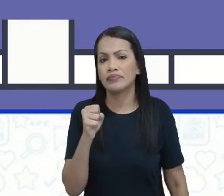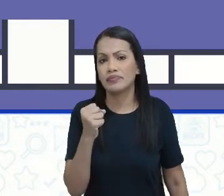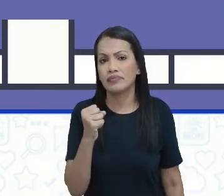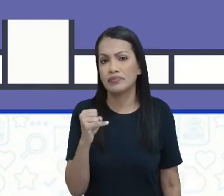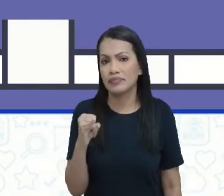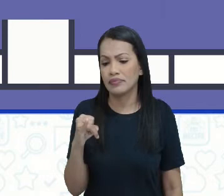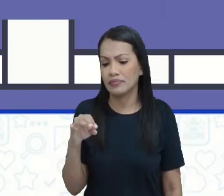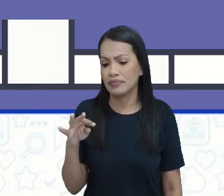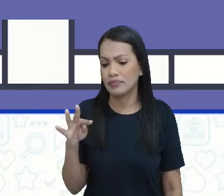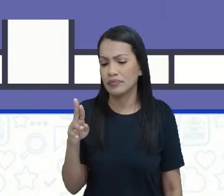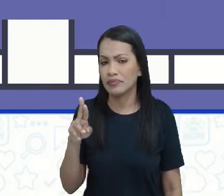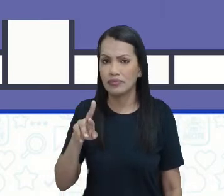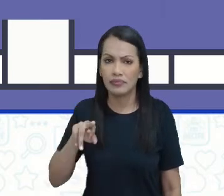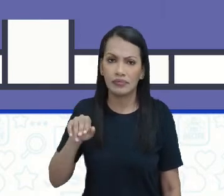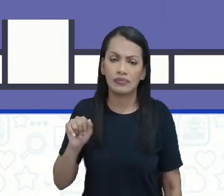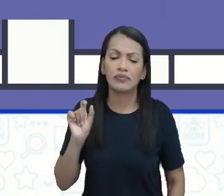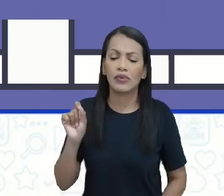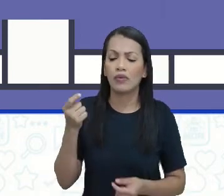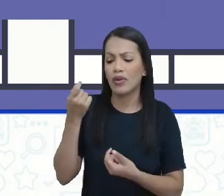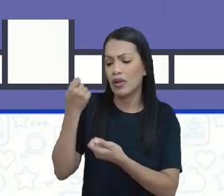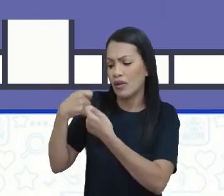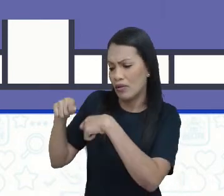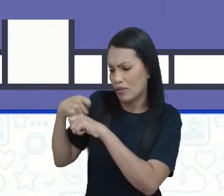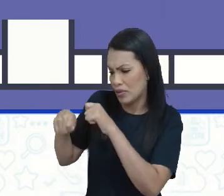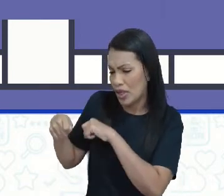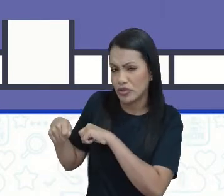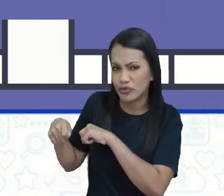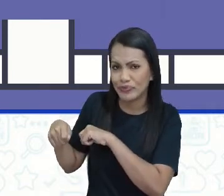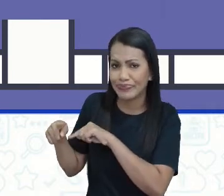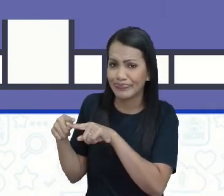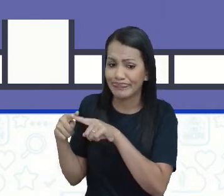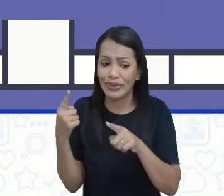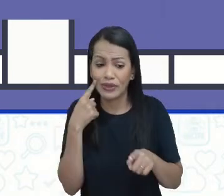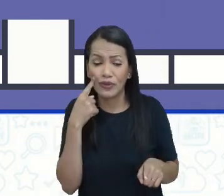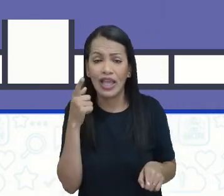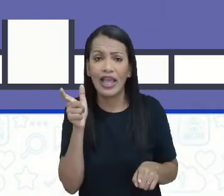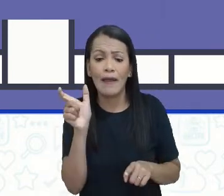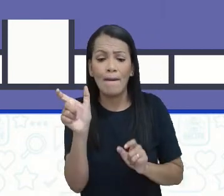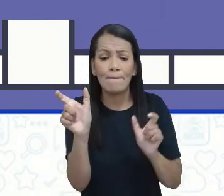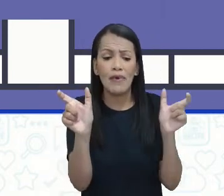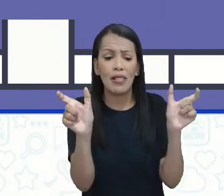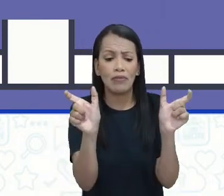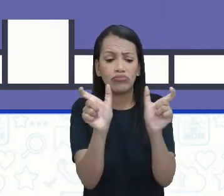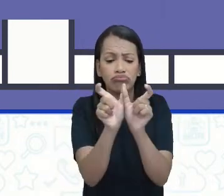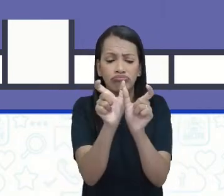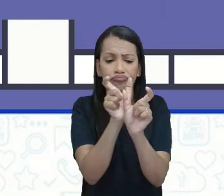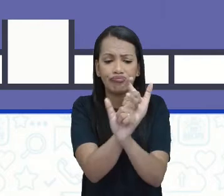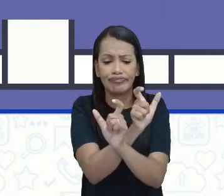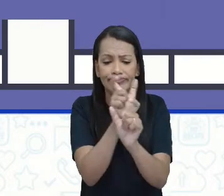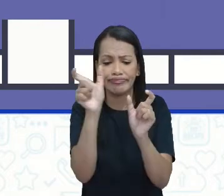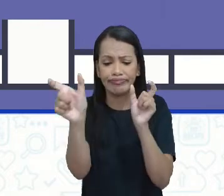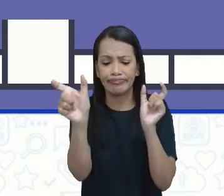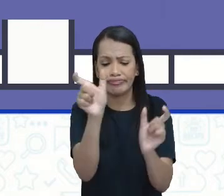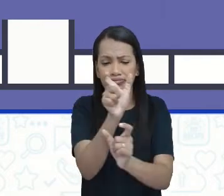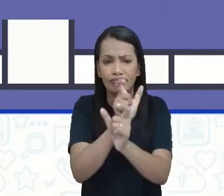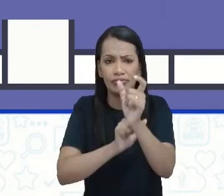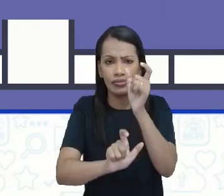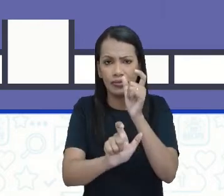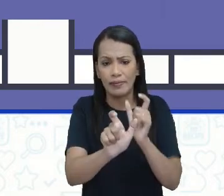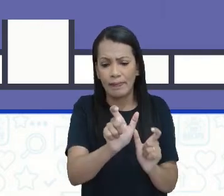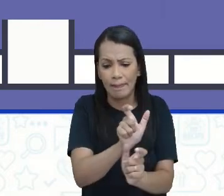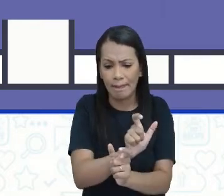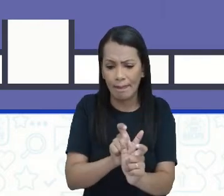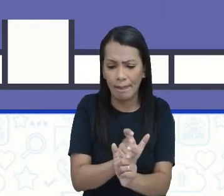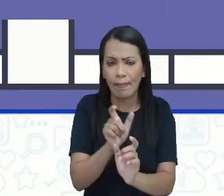texto resulta de um trabalho de tecer, de entrelaçar várias partes menores a fim de se obter um